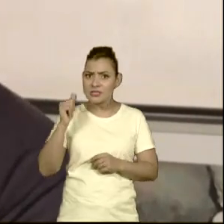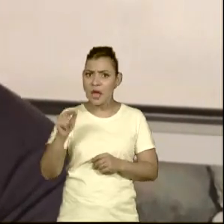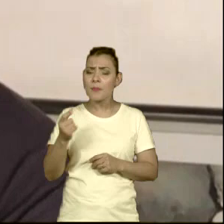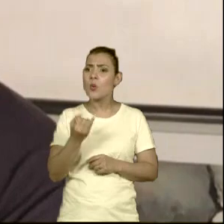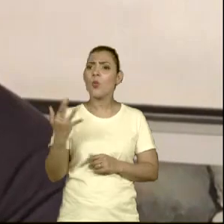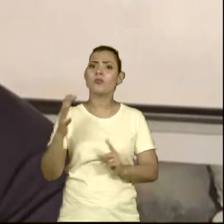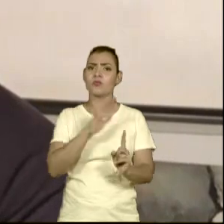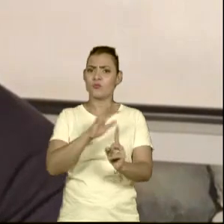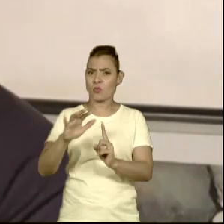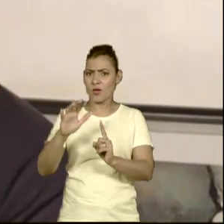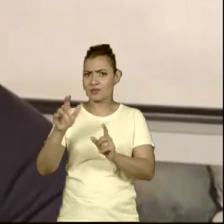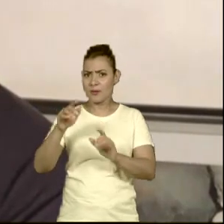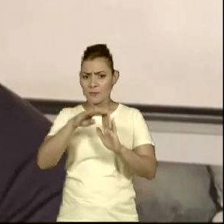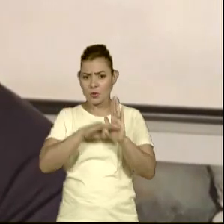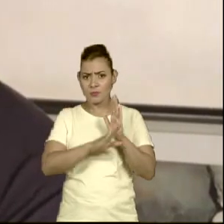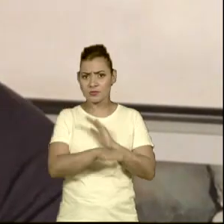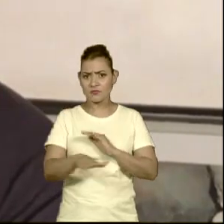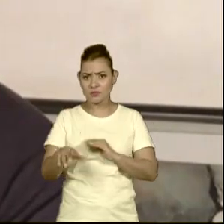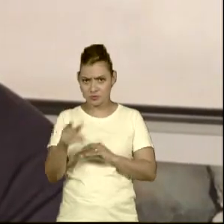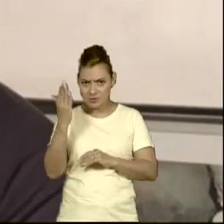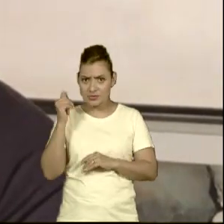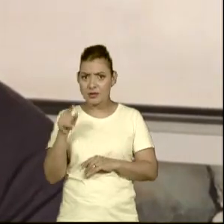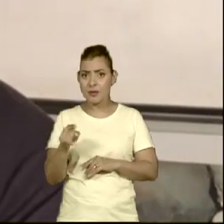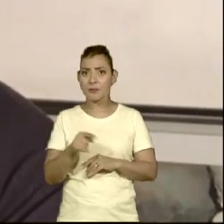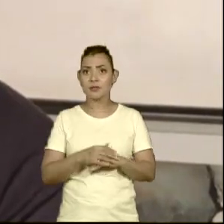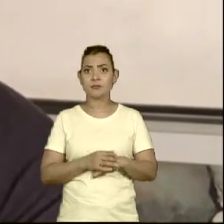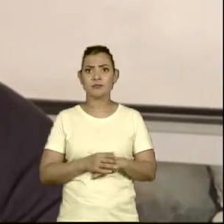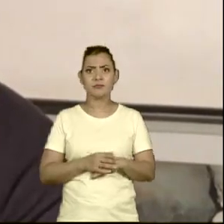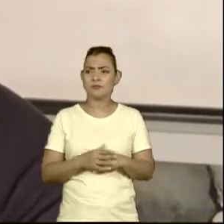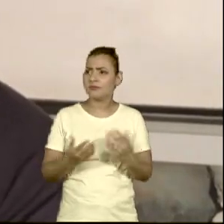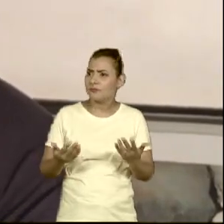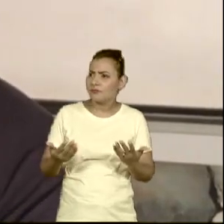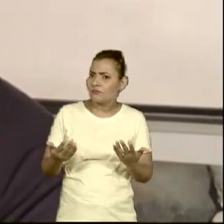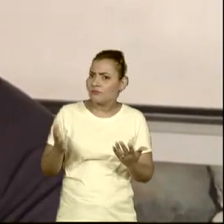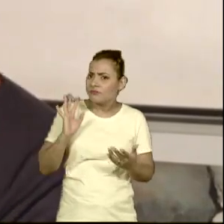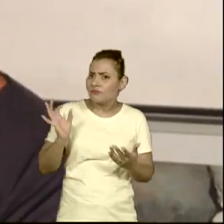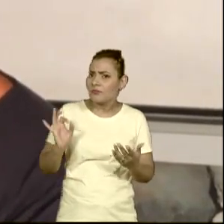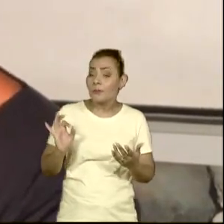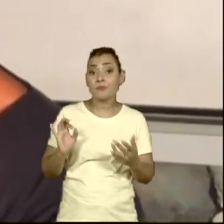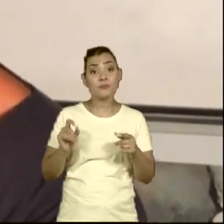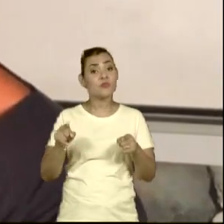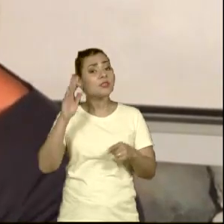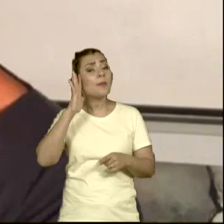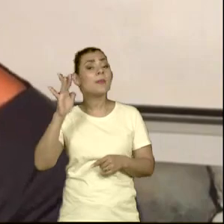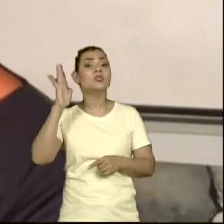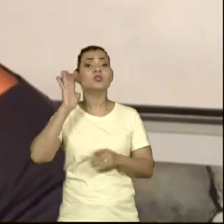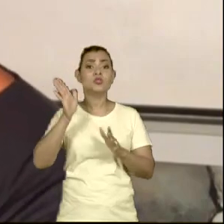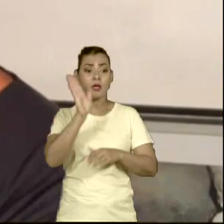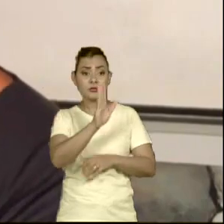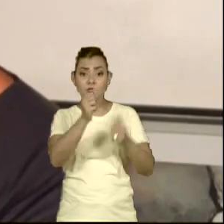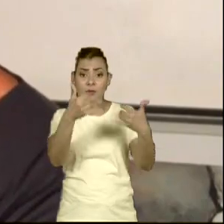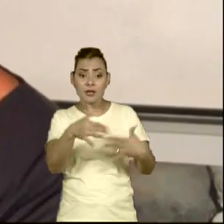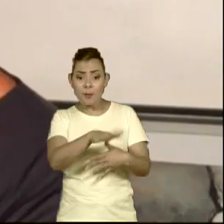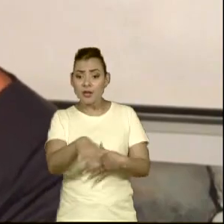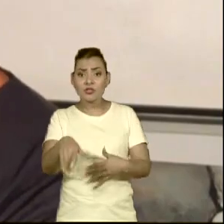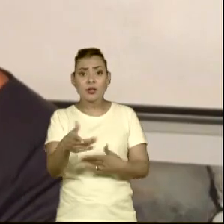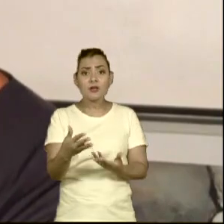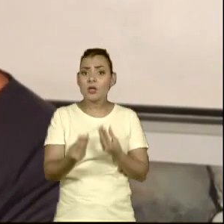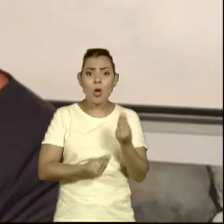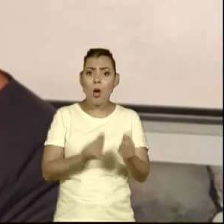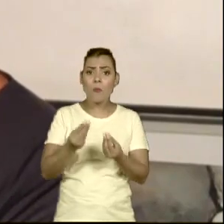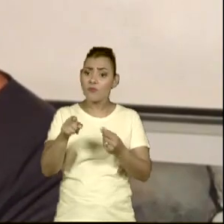do que você é na programação infantil? Eu falei, o que você está falando, cara? Ele falou, você já pensou explicar para a criançada que